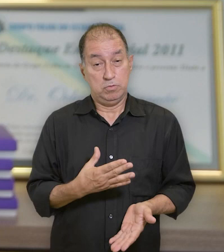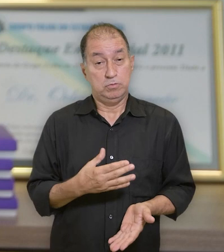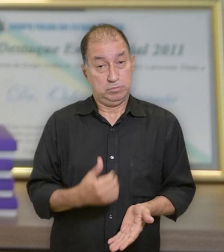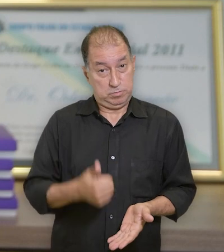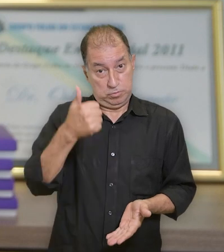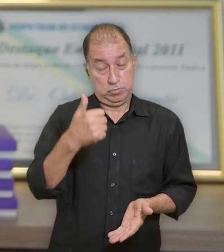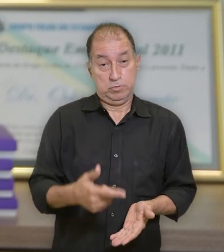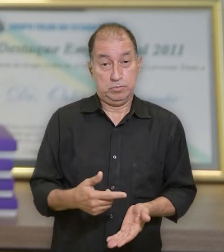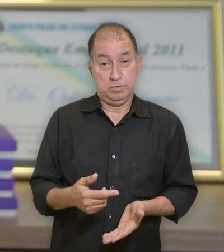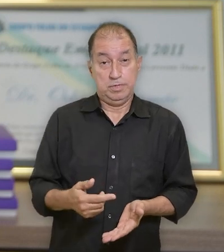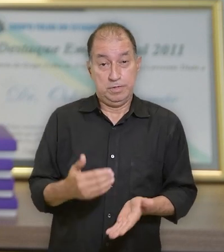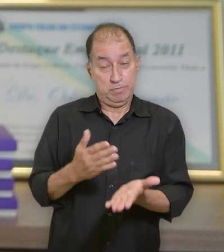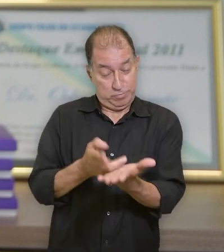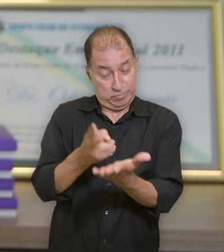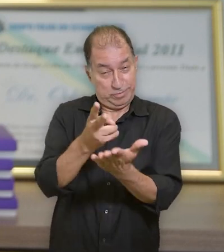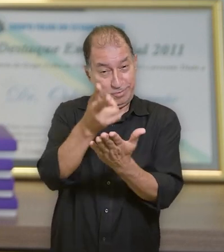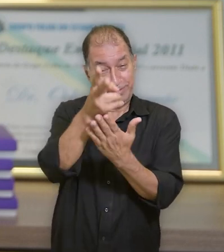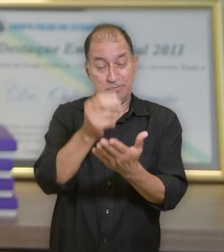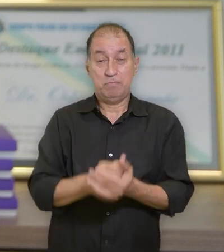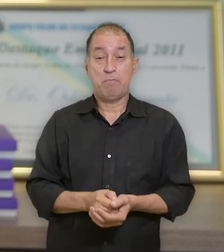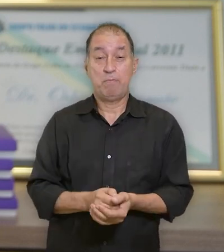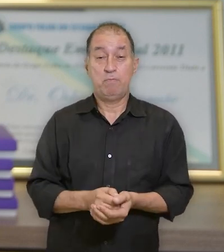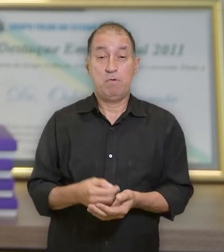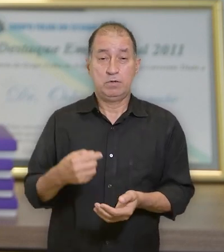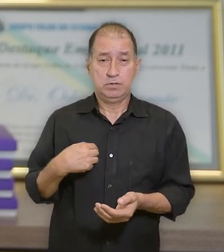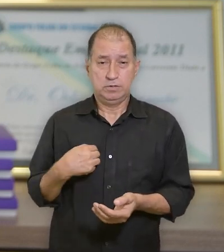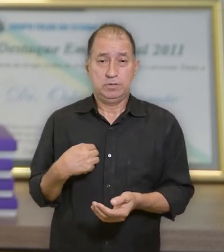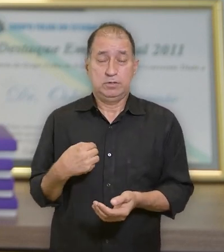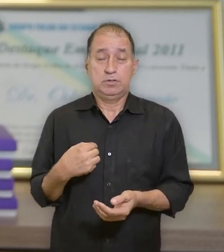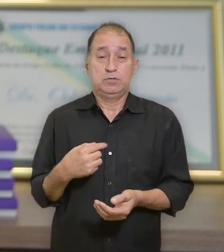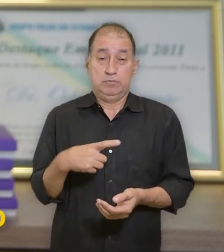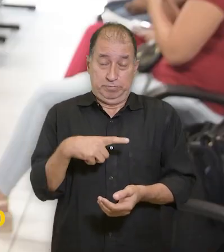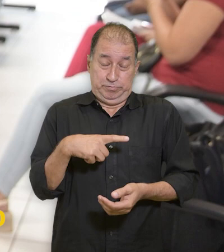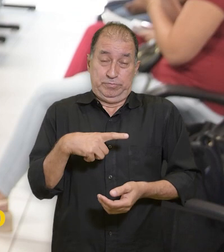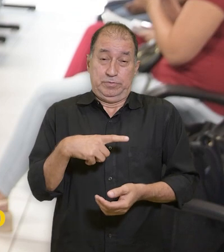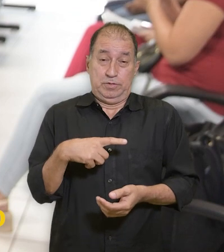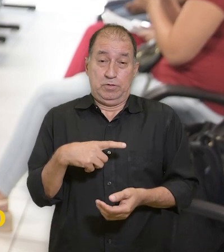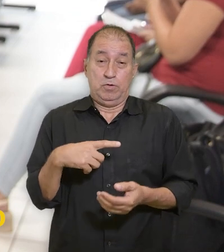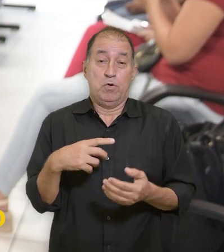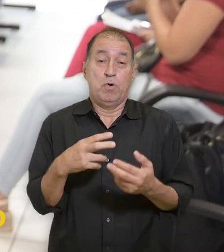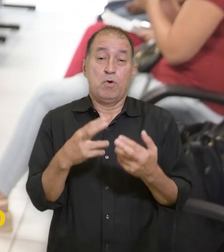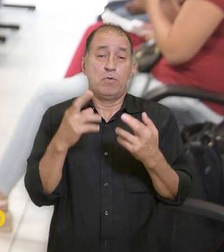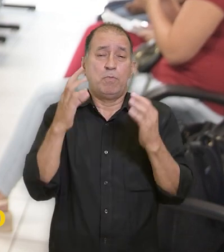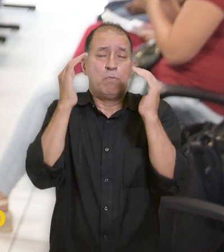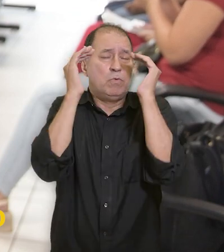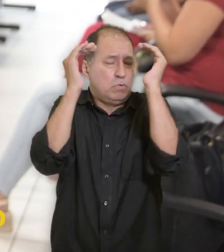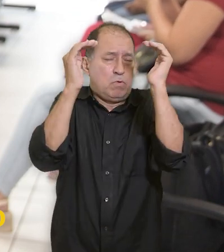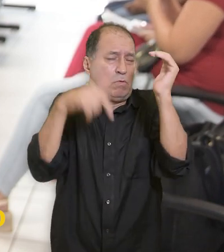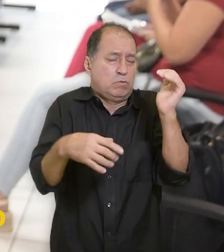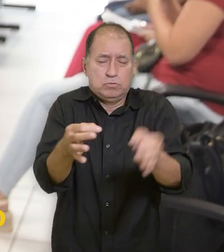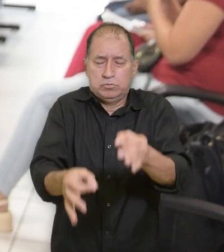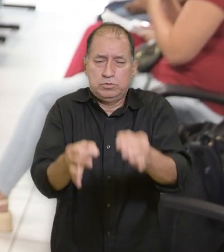Então, nós estamos ótimos. Continuaremos isso aí com mais uns 100 anos mais. E eu tenho assim, muita honra e